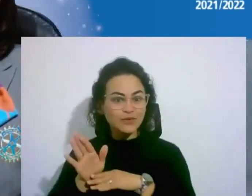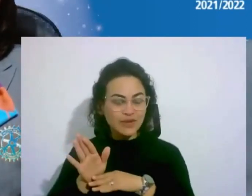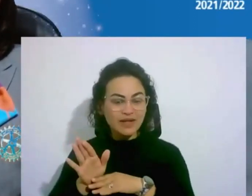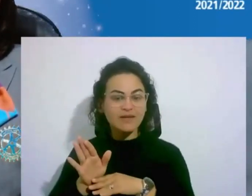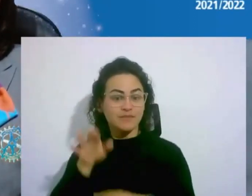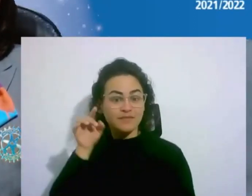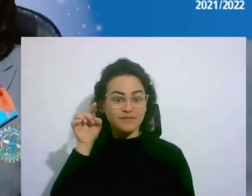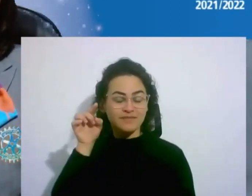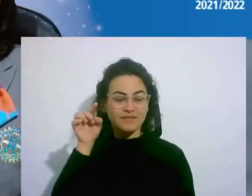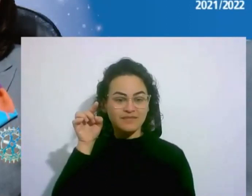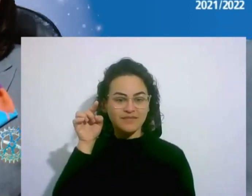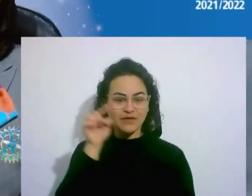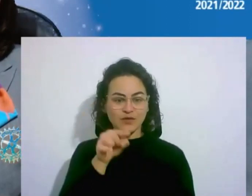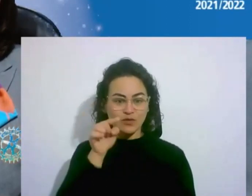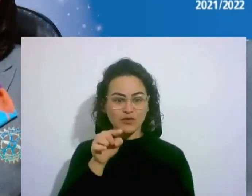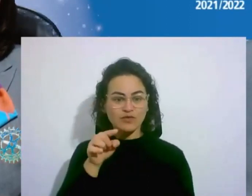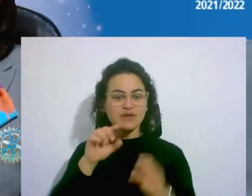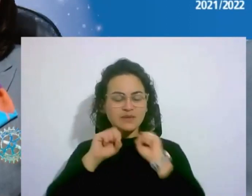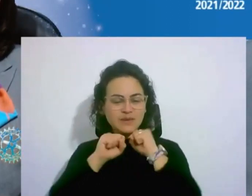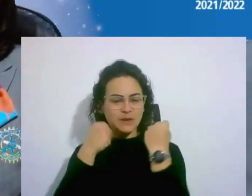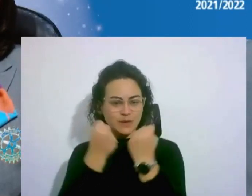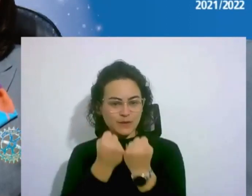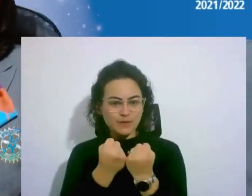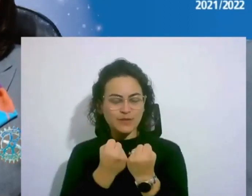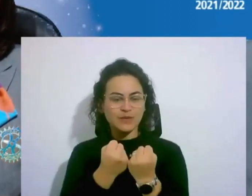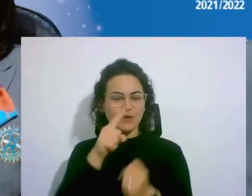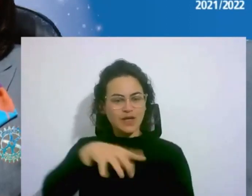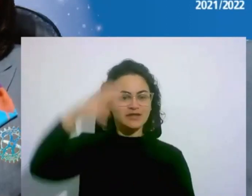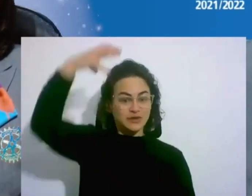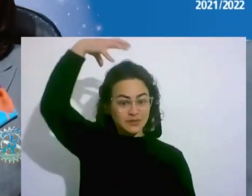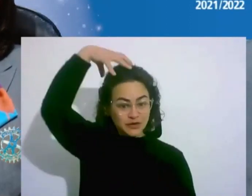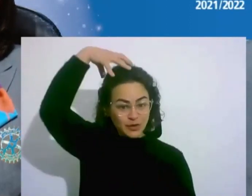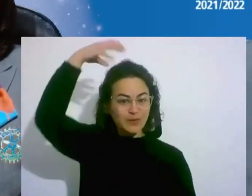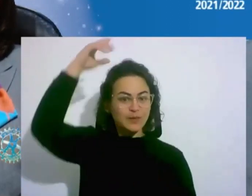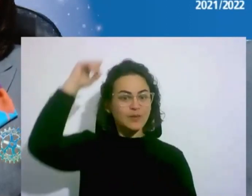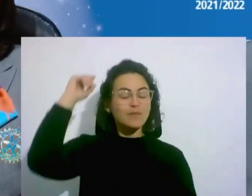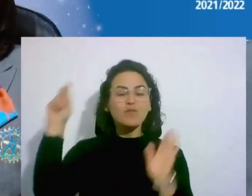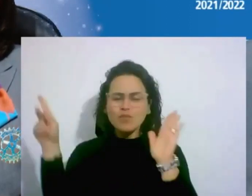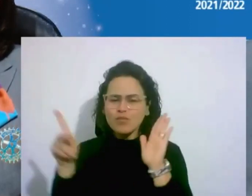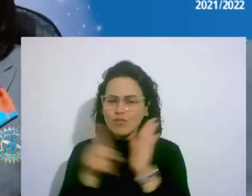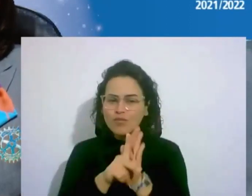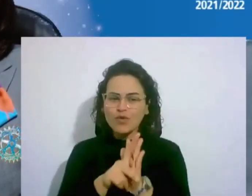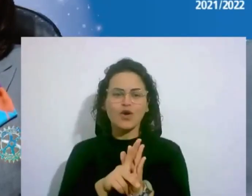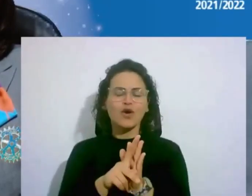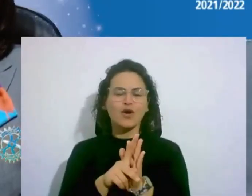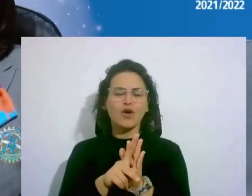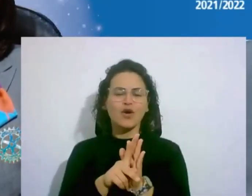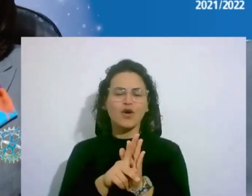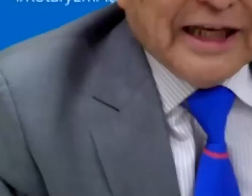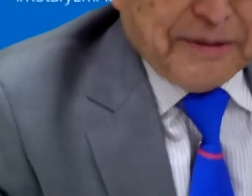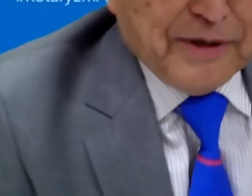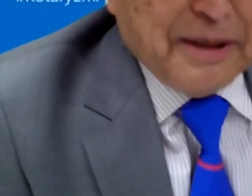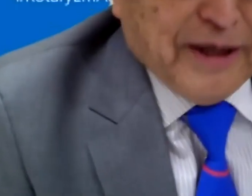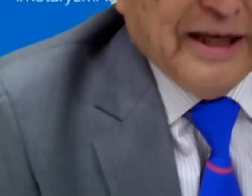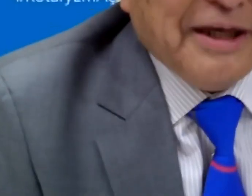entrando no nosso seminário, usando o chapéu da nossa gestão. Você não sabe, eu tenho... A gente não sei,